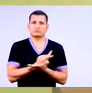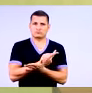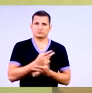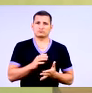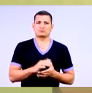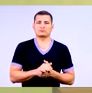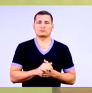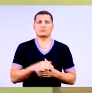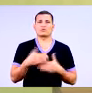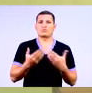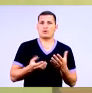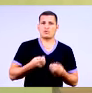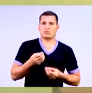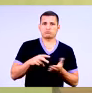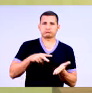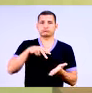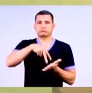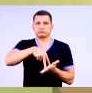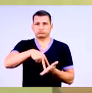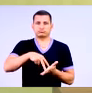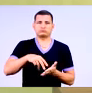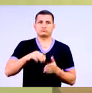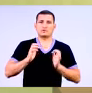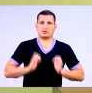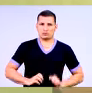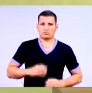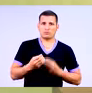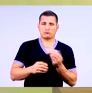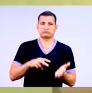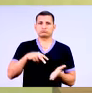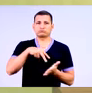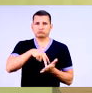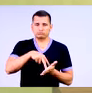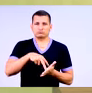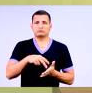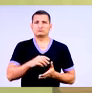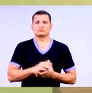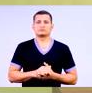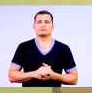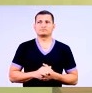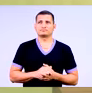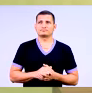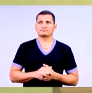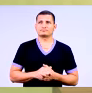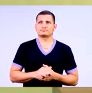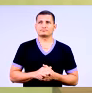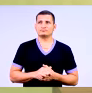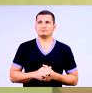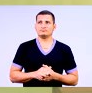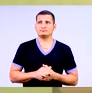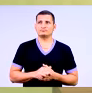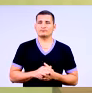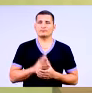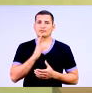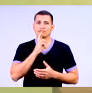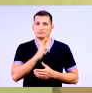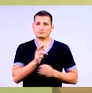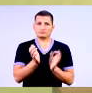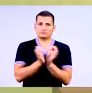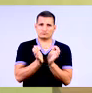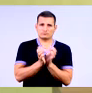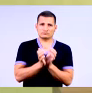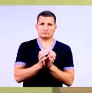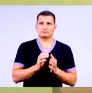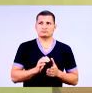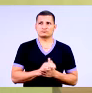o posicionamento ético, qual é o posicionamento antiético e assim sucessivamente. Eu vou trazer aqui as respostas dos grupos, professora Cléo,